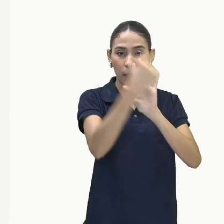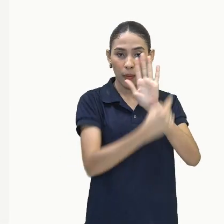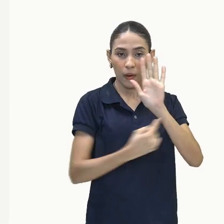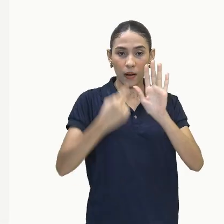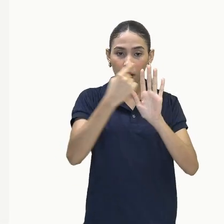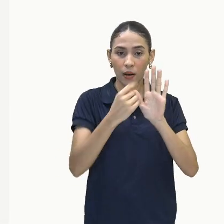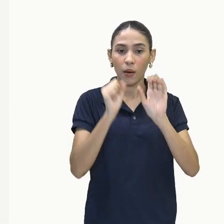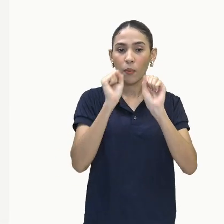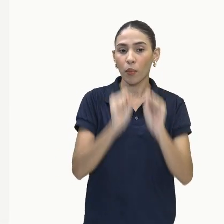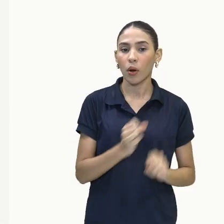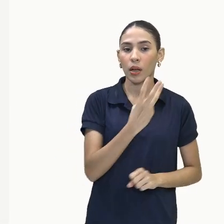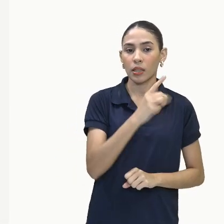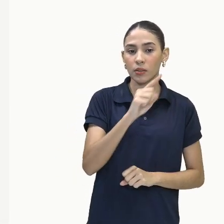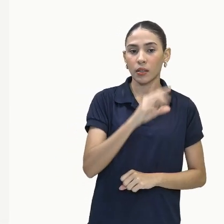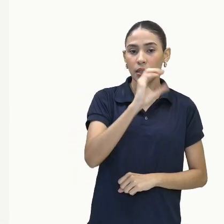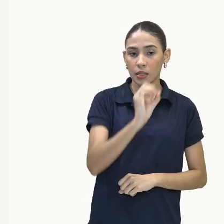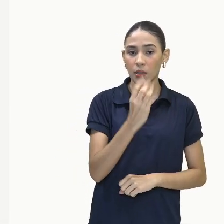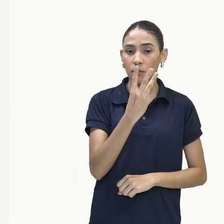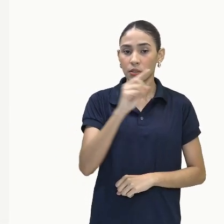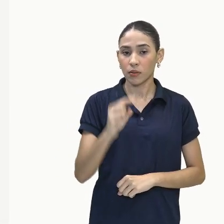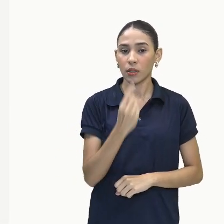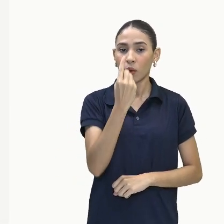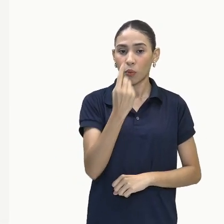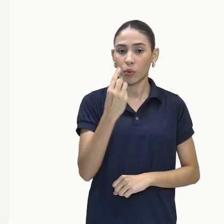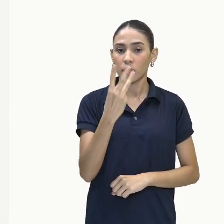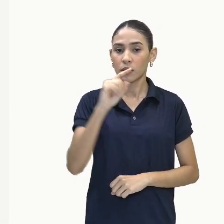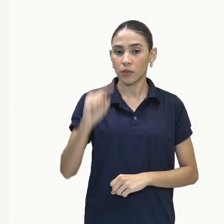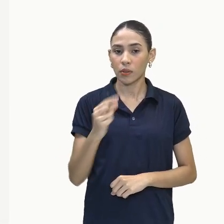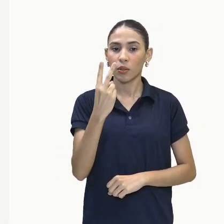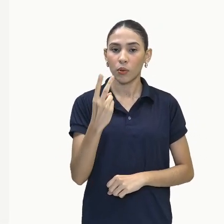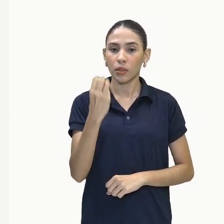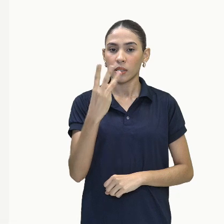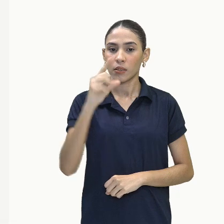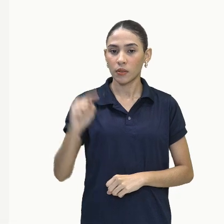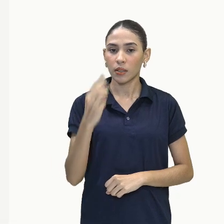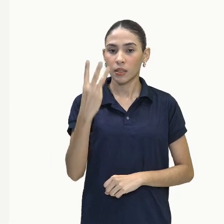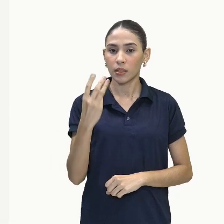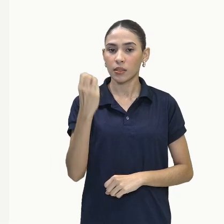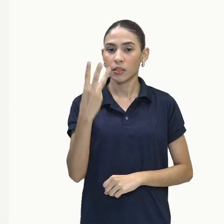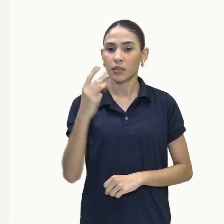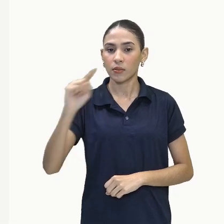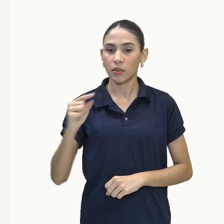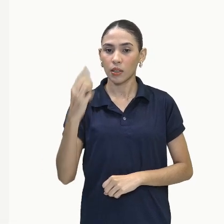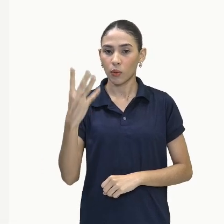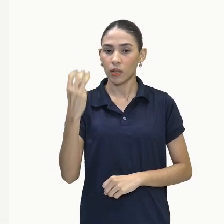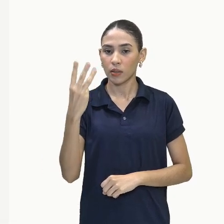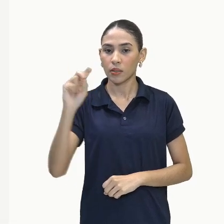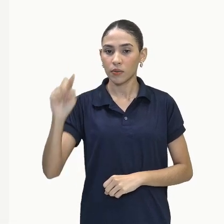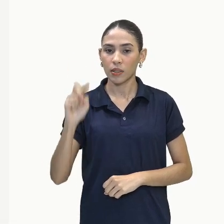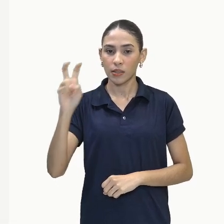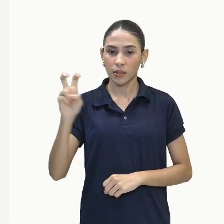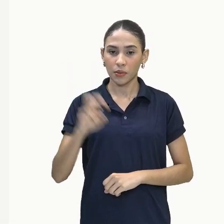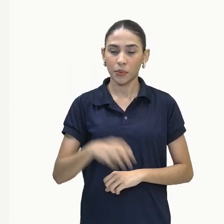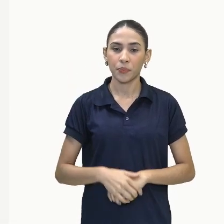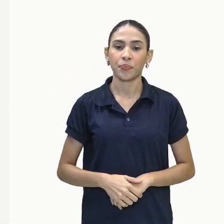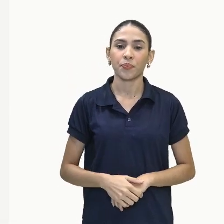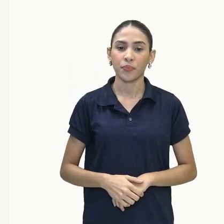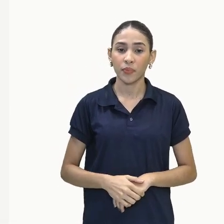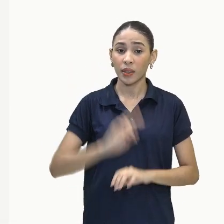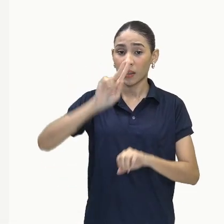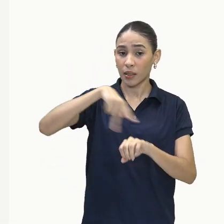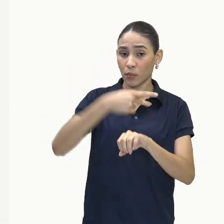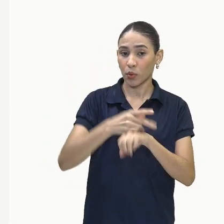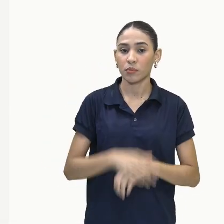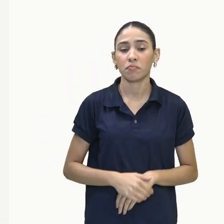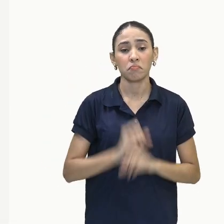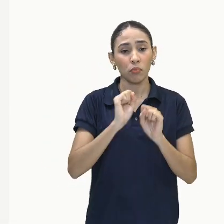ser 3 e 0, 3 e 1, 3 e 2, 3 e 3, 3 e 4, 3 e 5. Depois,